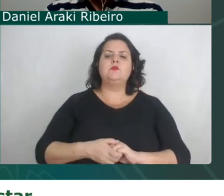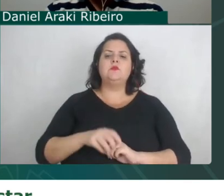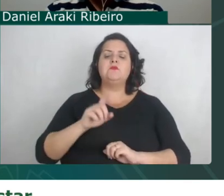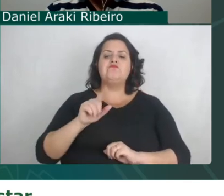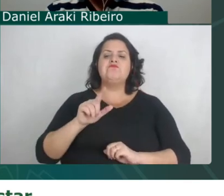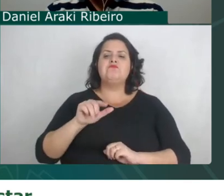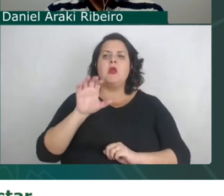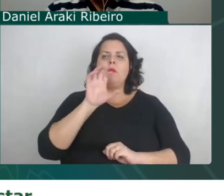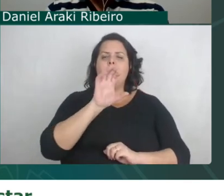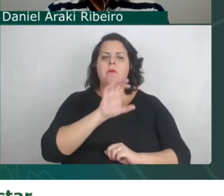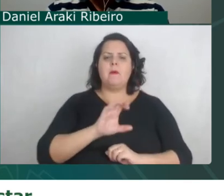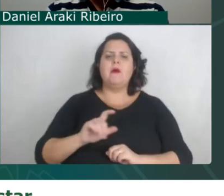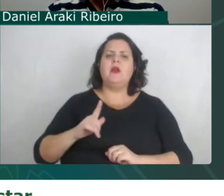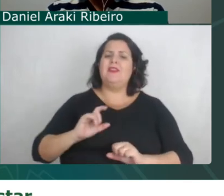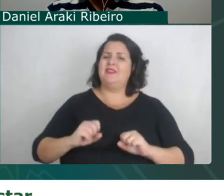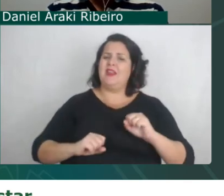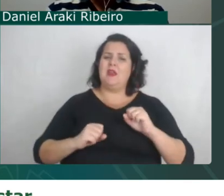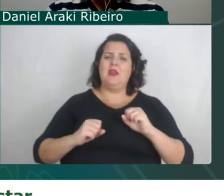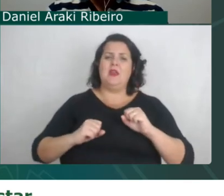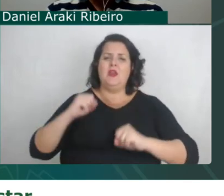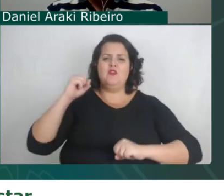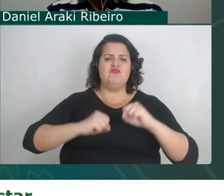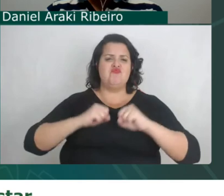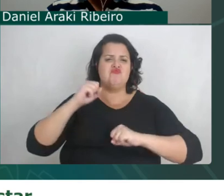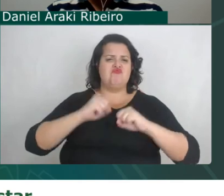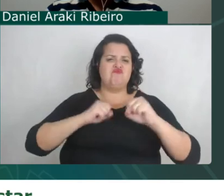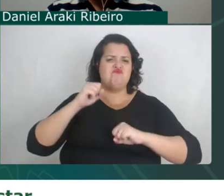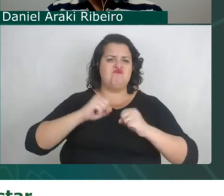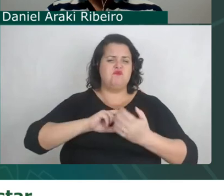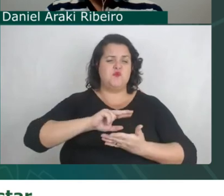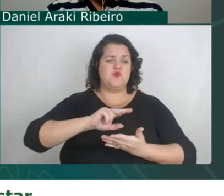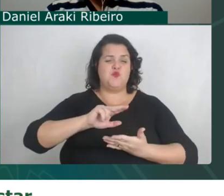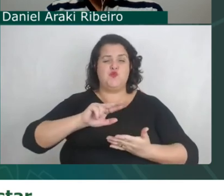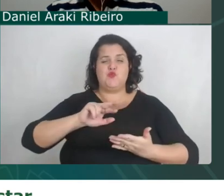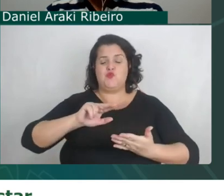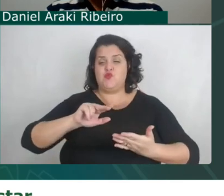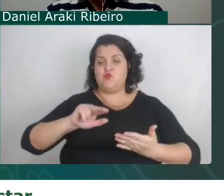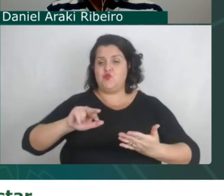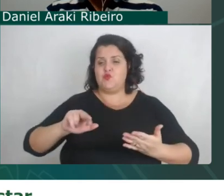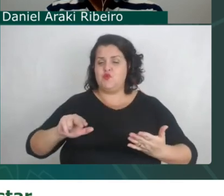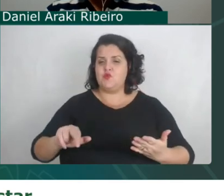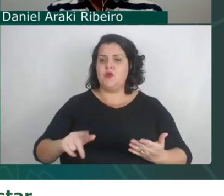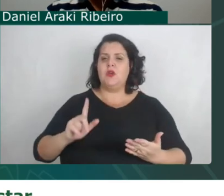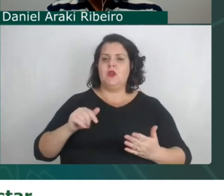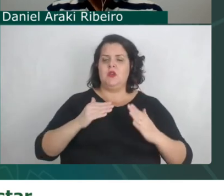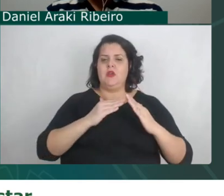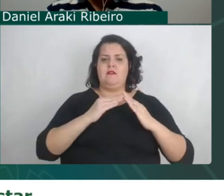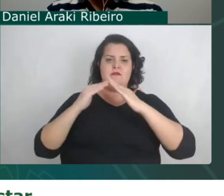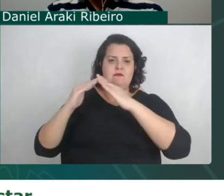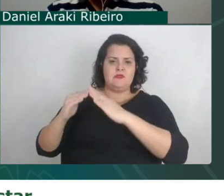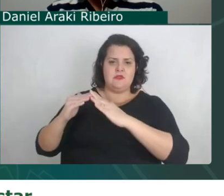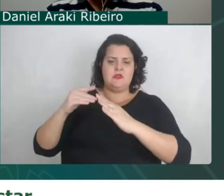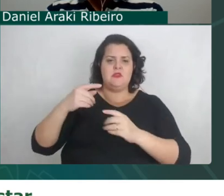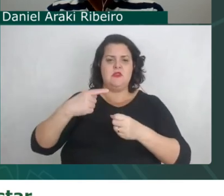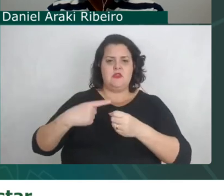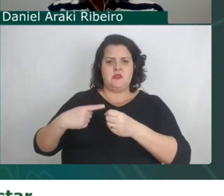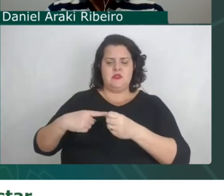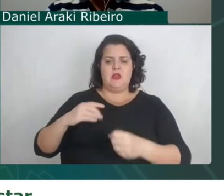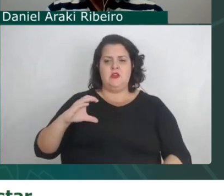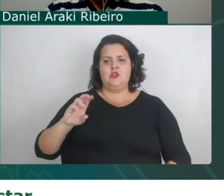altamente industrializada. Né? A cidade vizinha aqui, o que faz que faz parte do complexo da Baixada Santista, Cubatão, ela